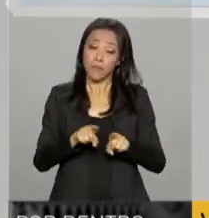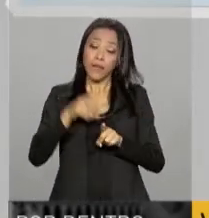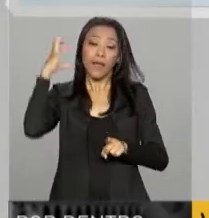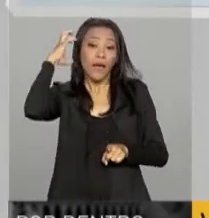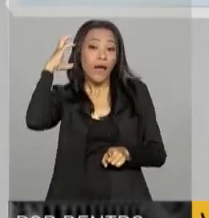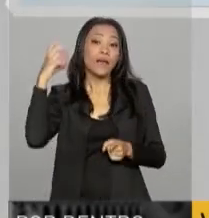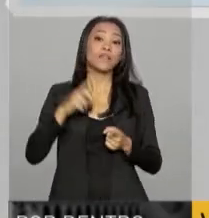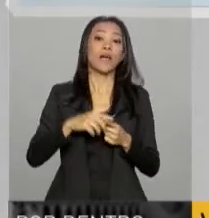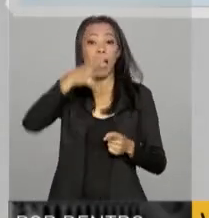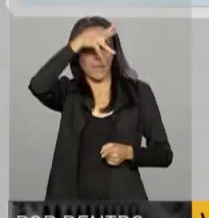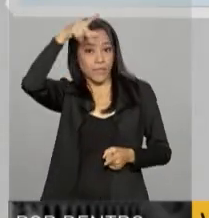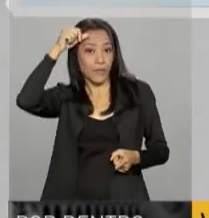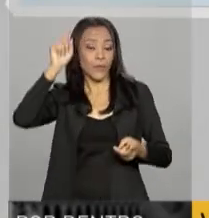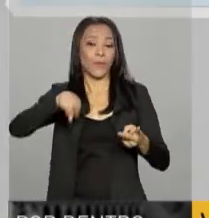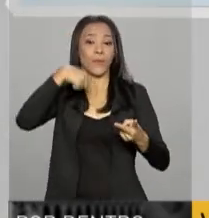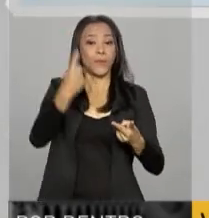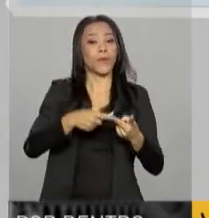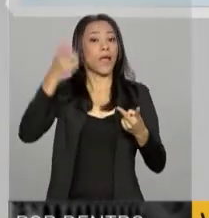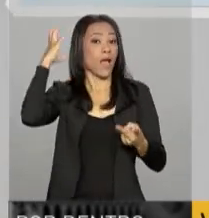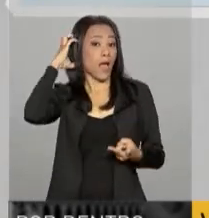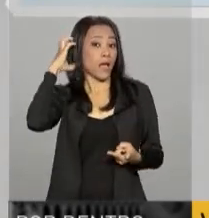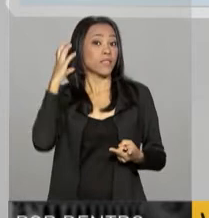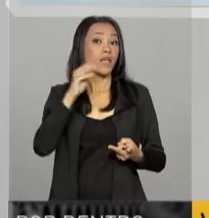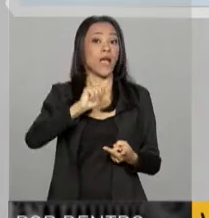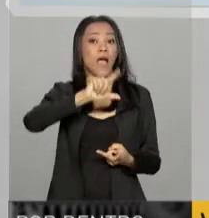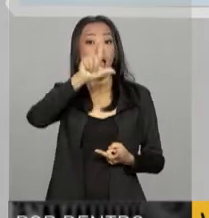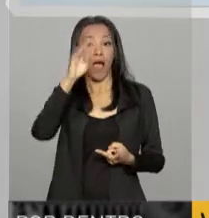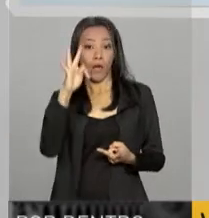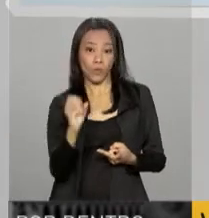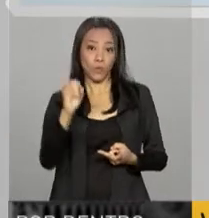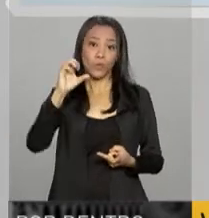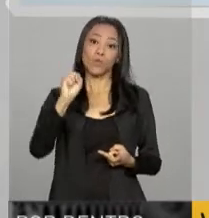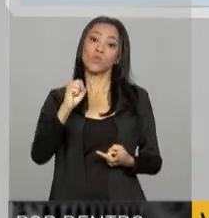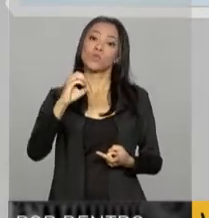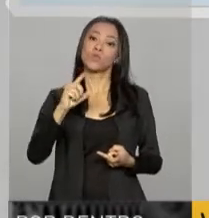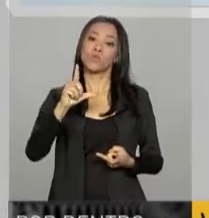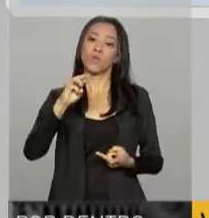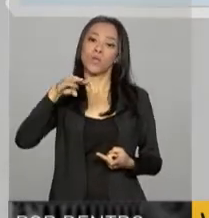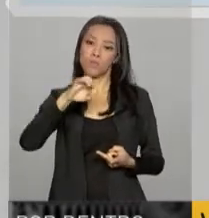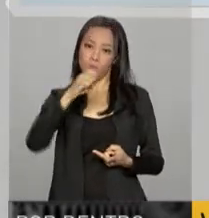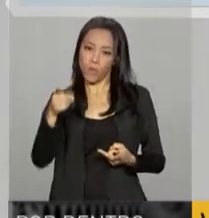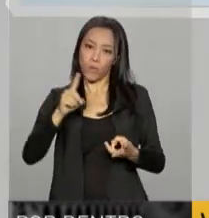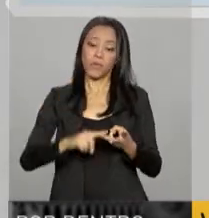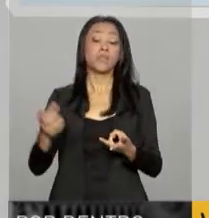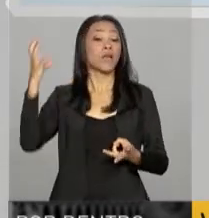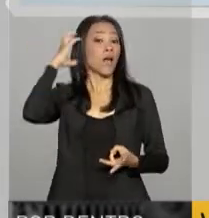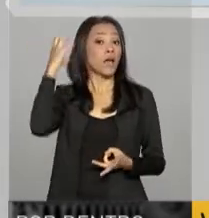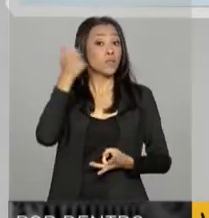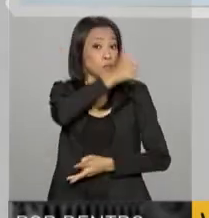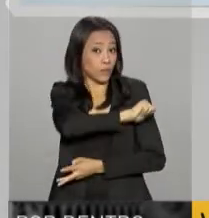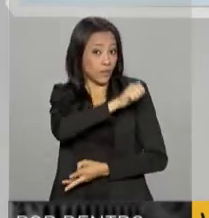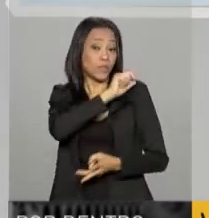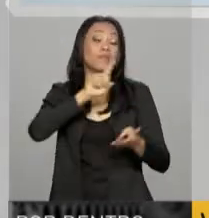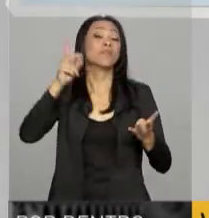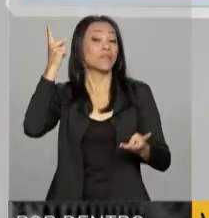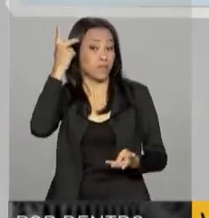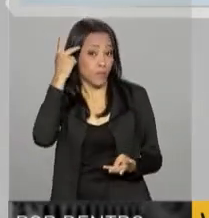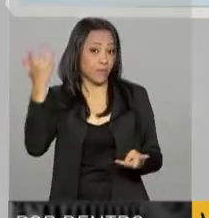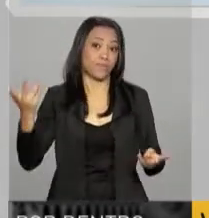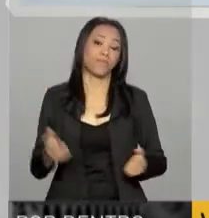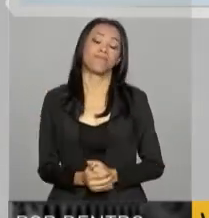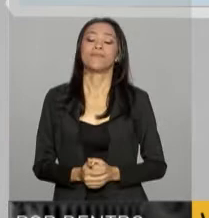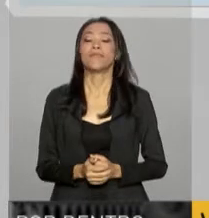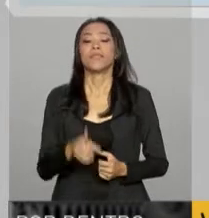da amazônia da rádio nacional do alto solimões rádio nacional do rio de janeiro e também são paulo os nossos cumprimentos